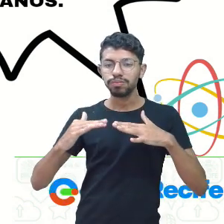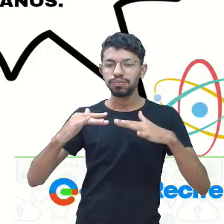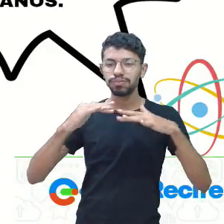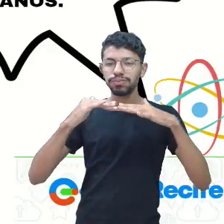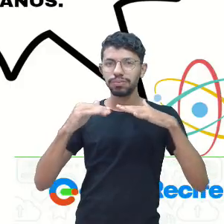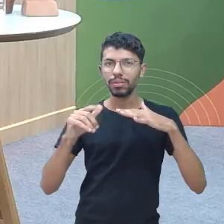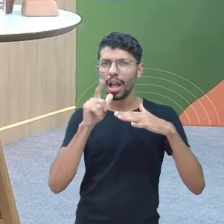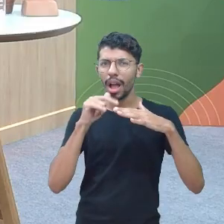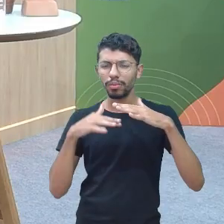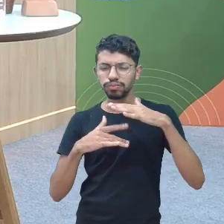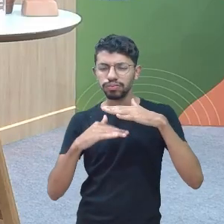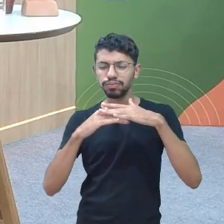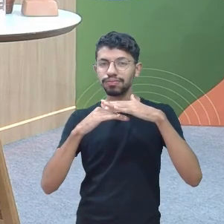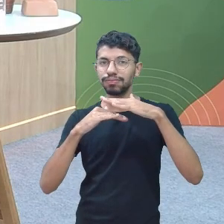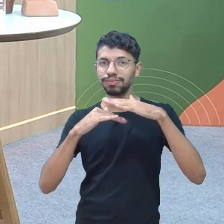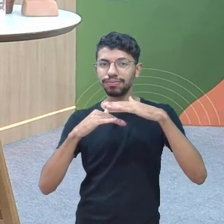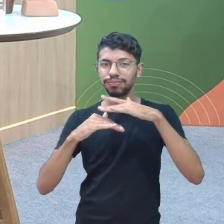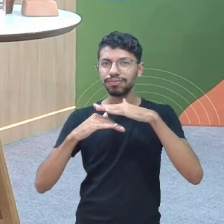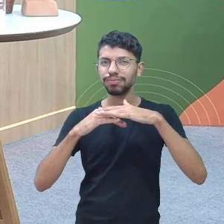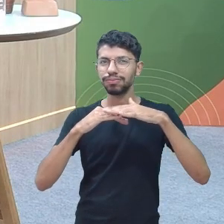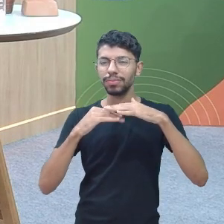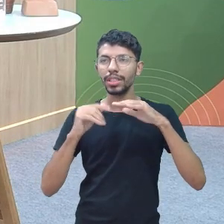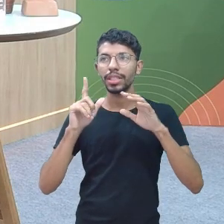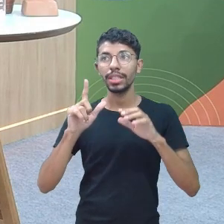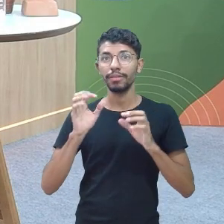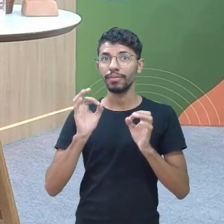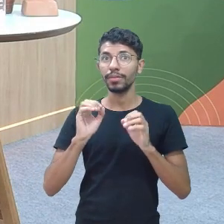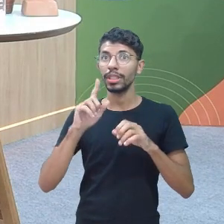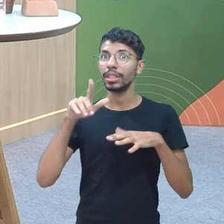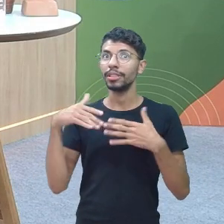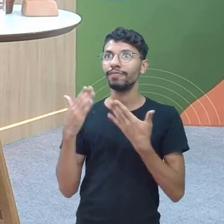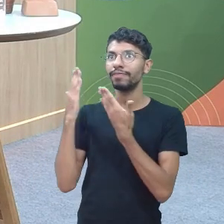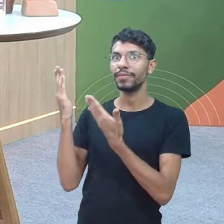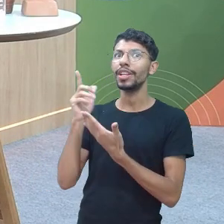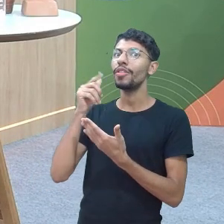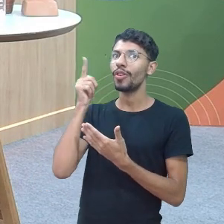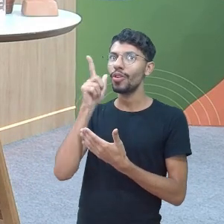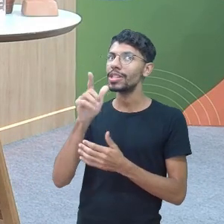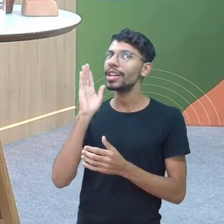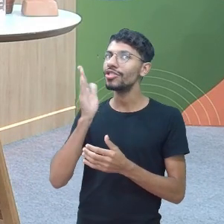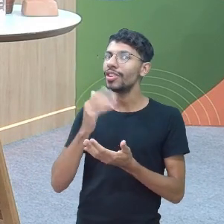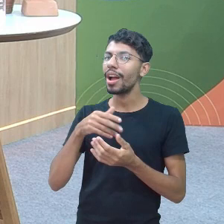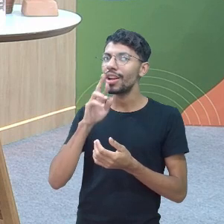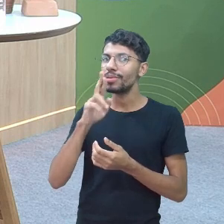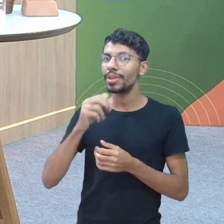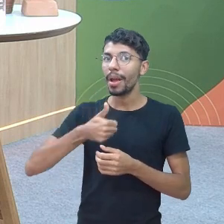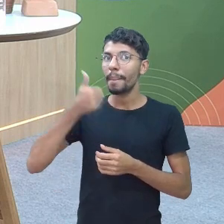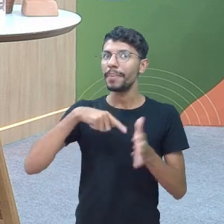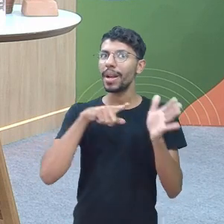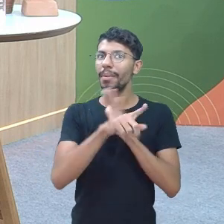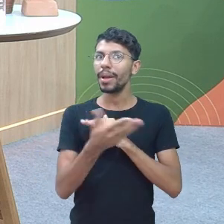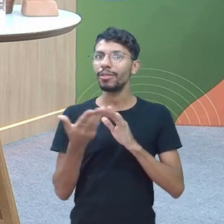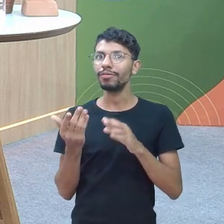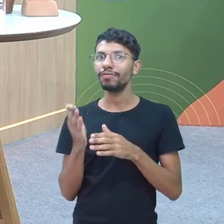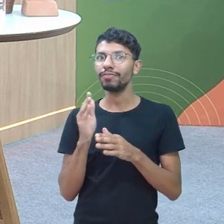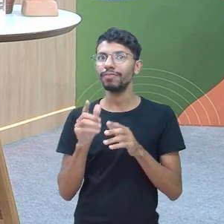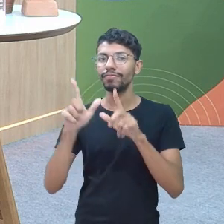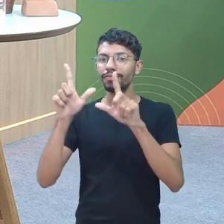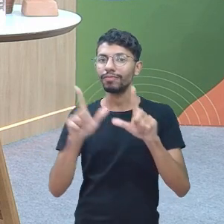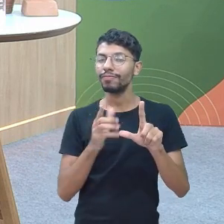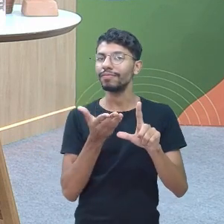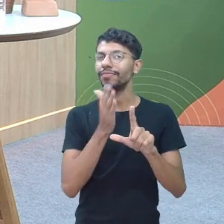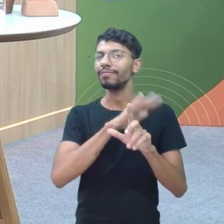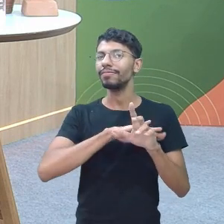de densidade que vocês vão responder aquela primeira questão do checkpoint. O que é que eu tenho mais falando sobre o petróleo? O